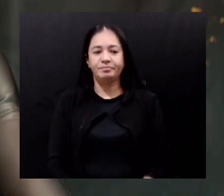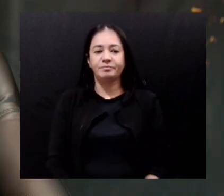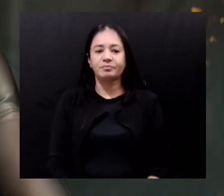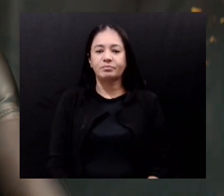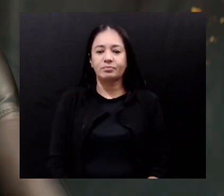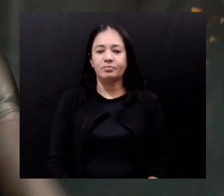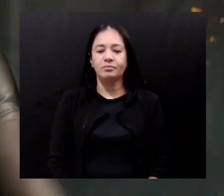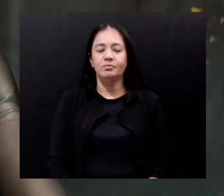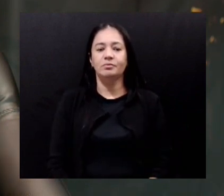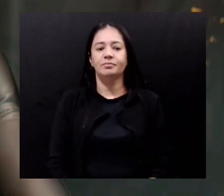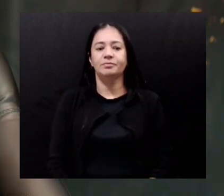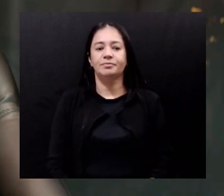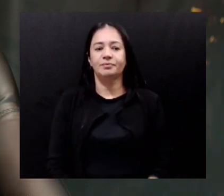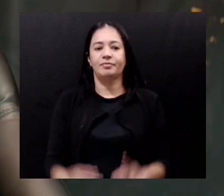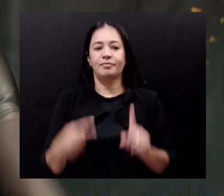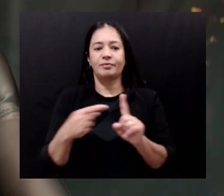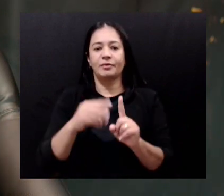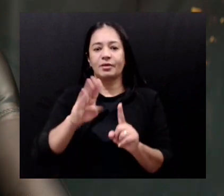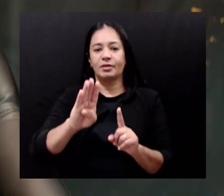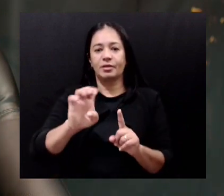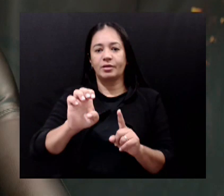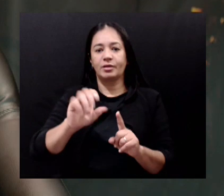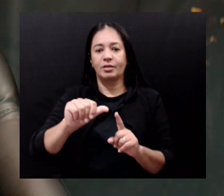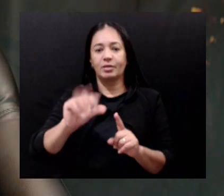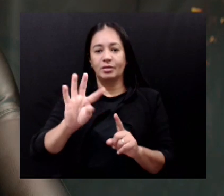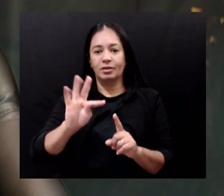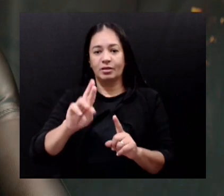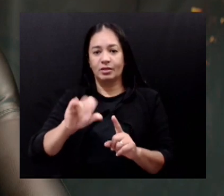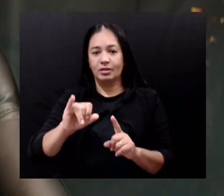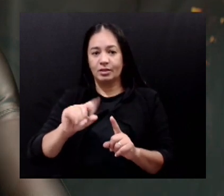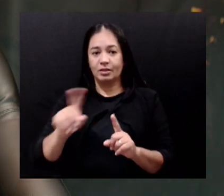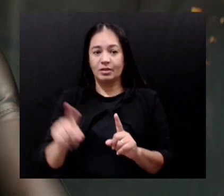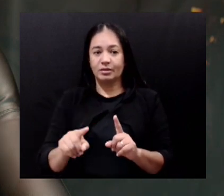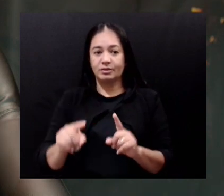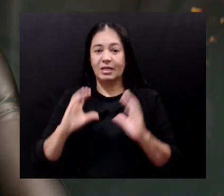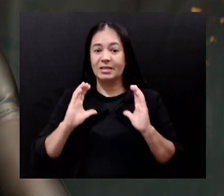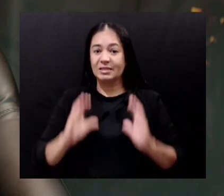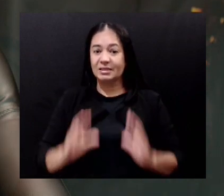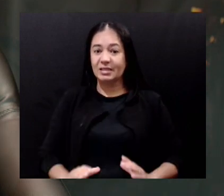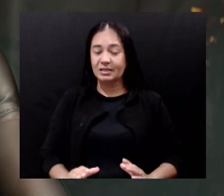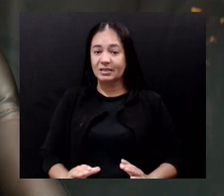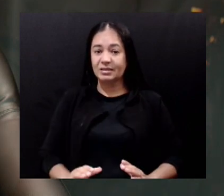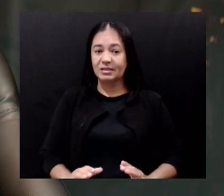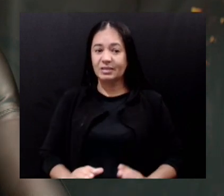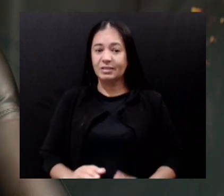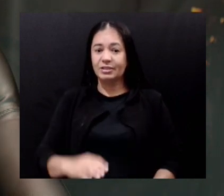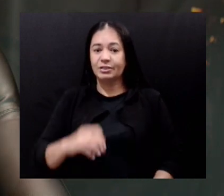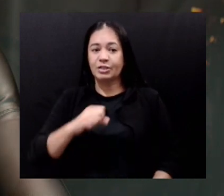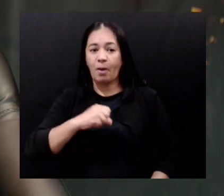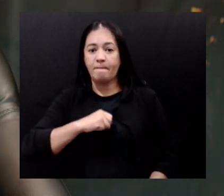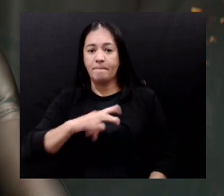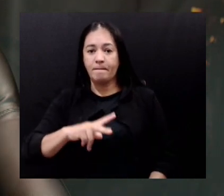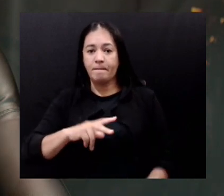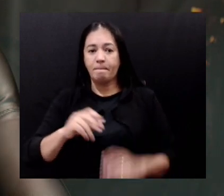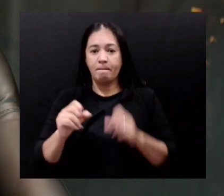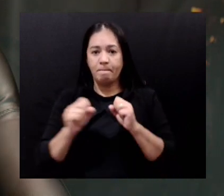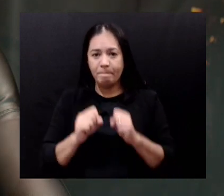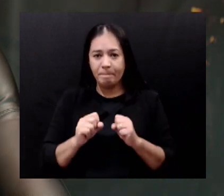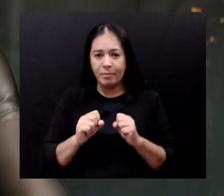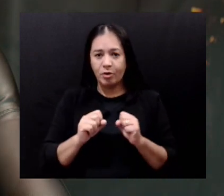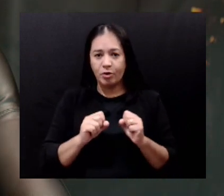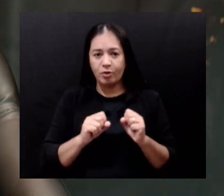Jardim Proença. A cidadania portuguesa pode ser transmitida para bisnetos. Quais